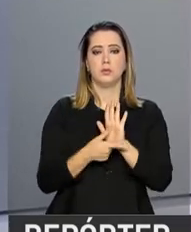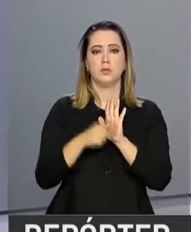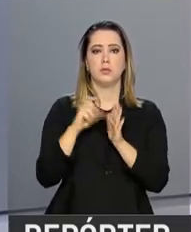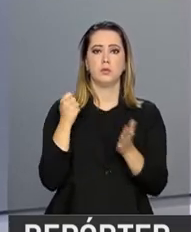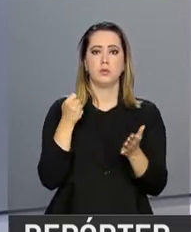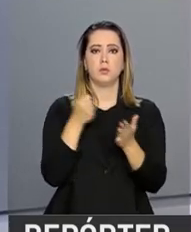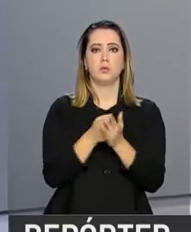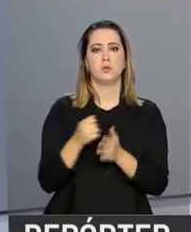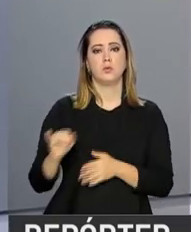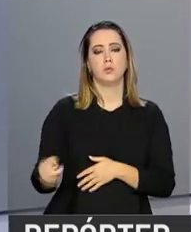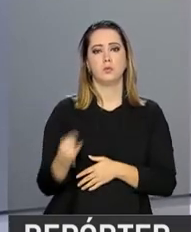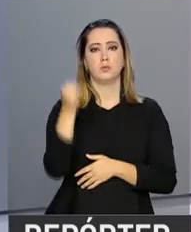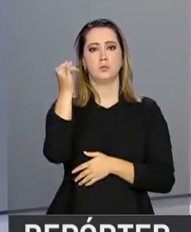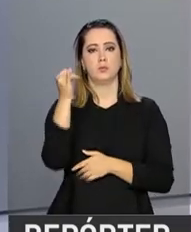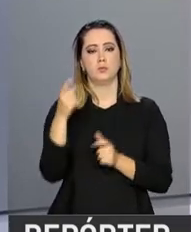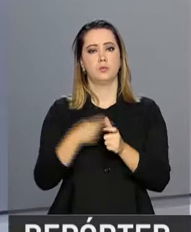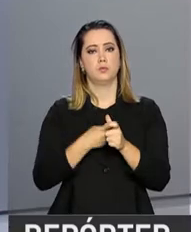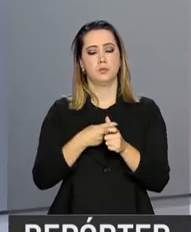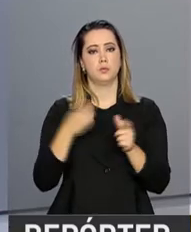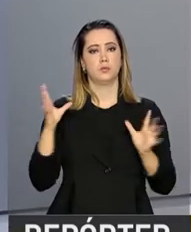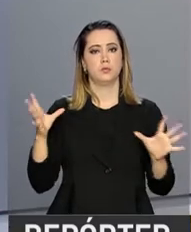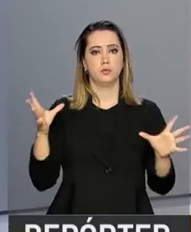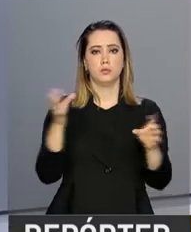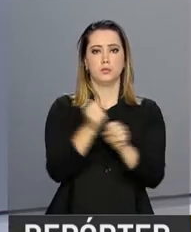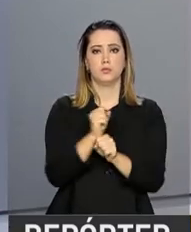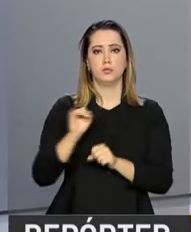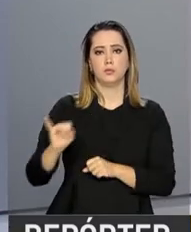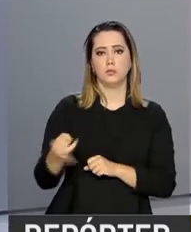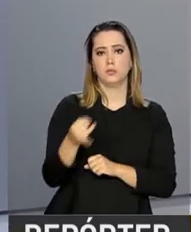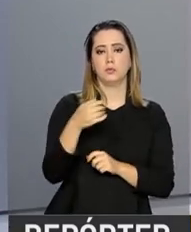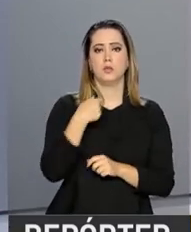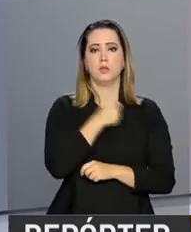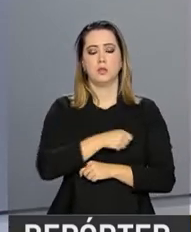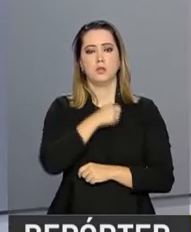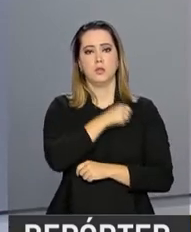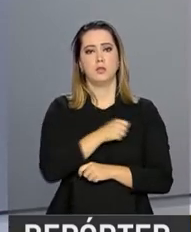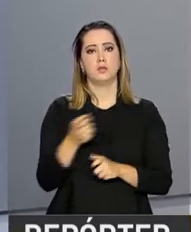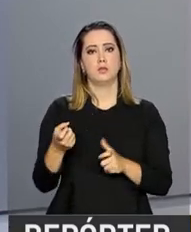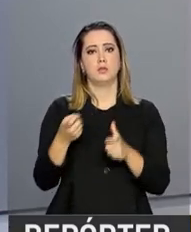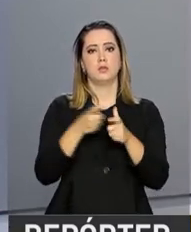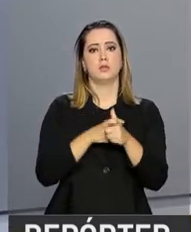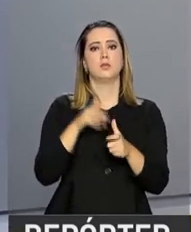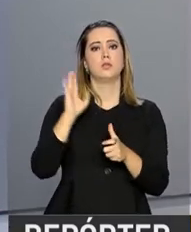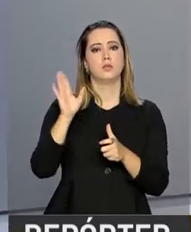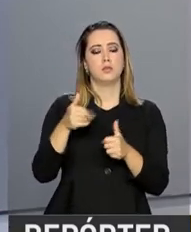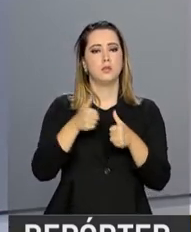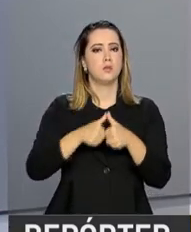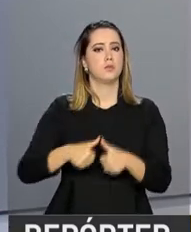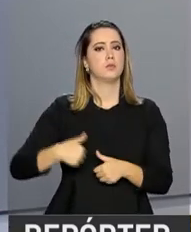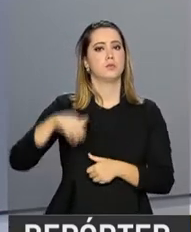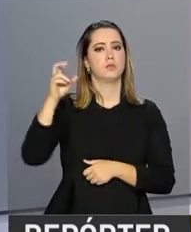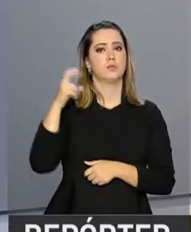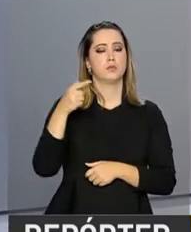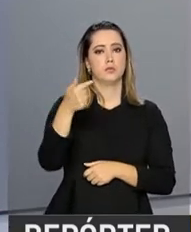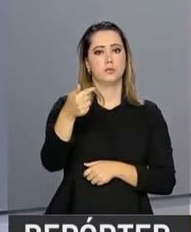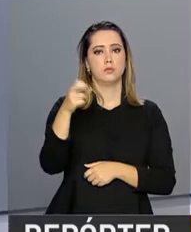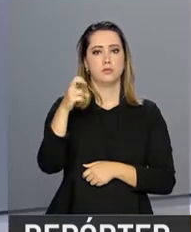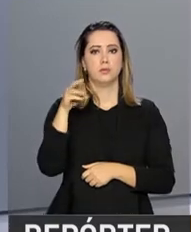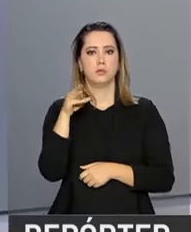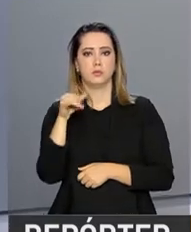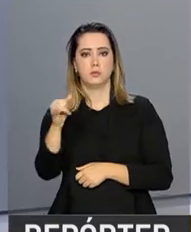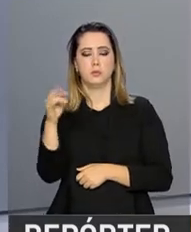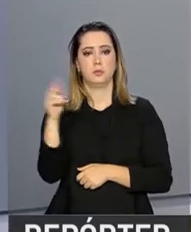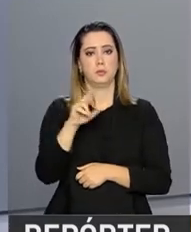dos juros da dívida pública no acumulado de janeiro a agosto o déficit já está em mais de 75 bilhões